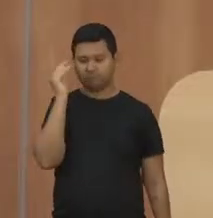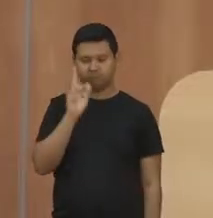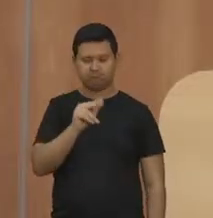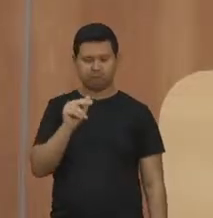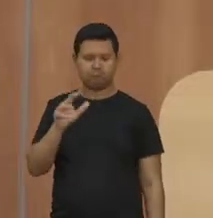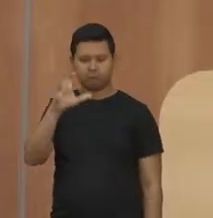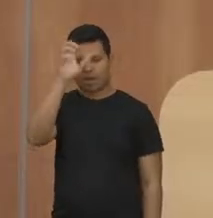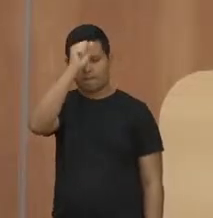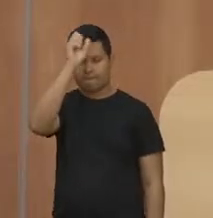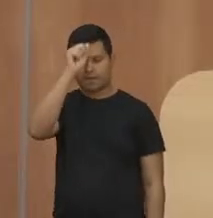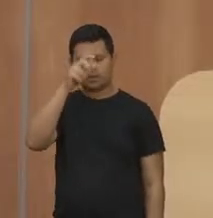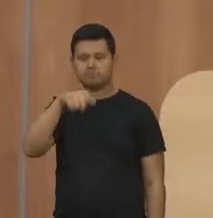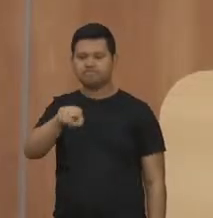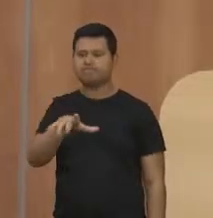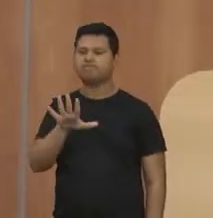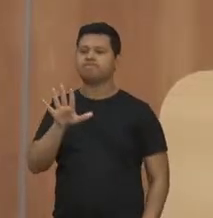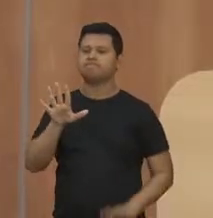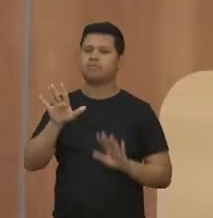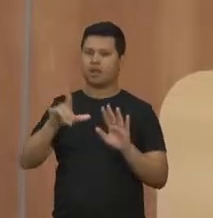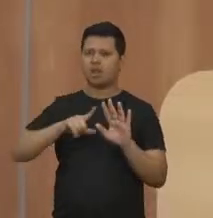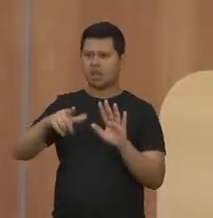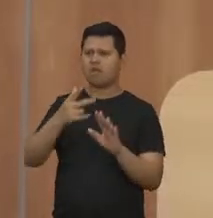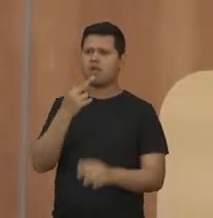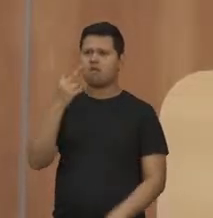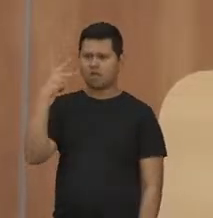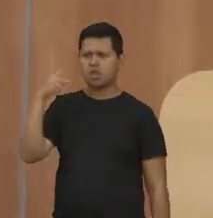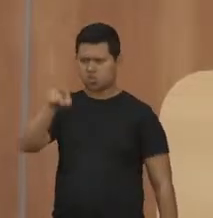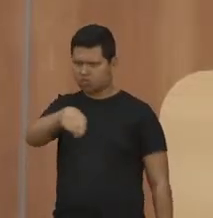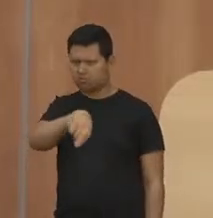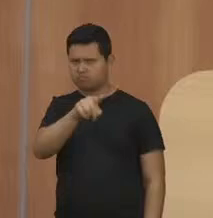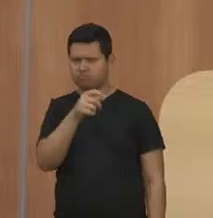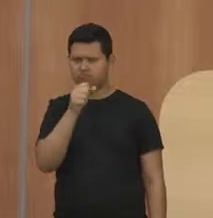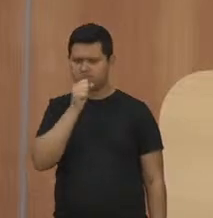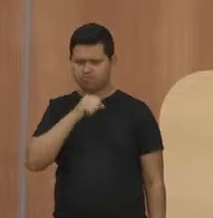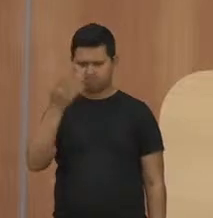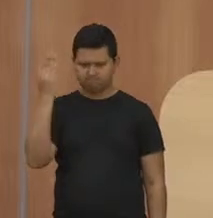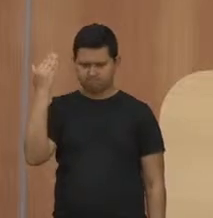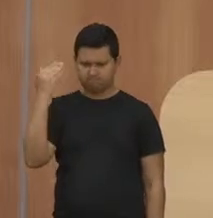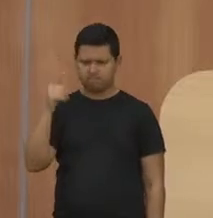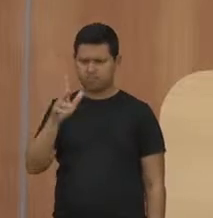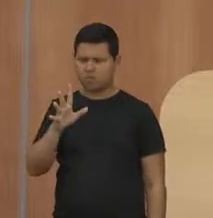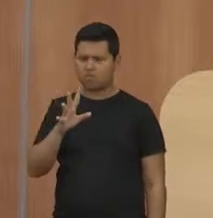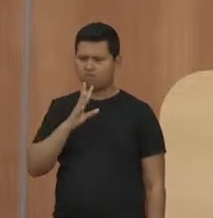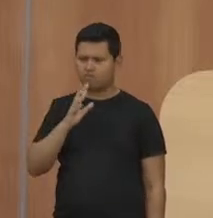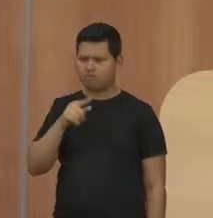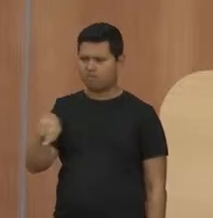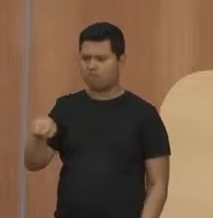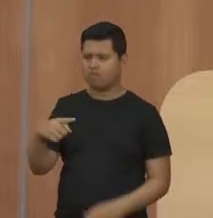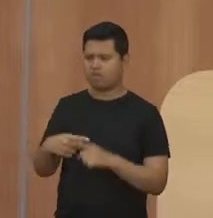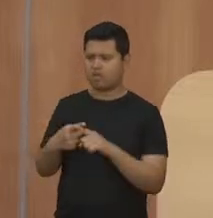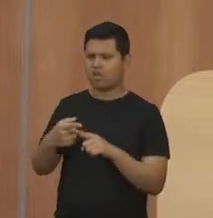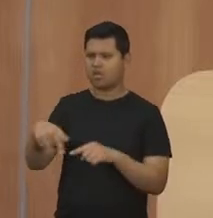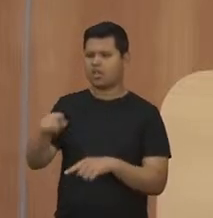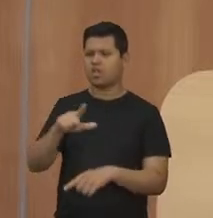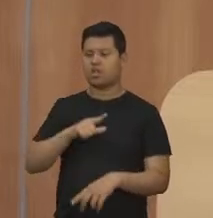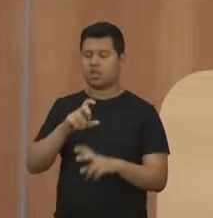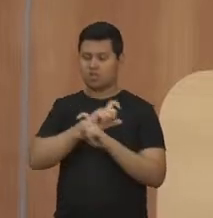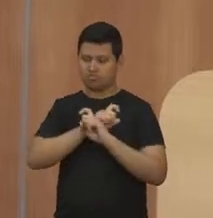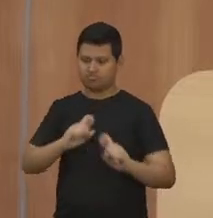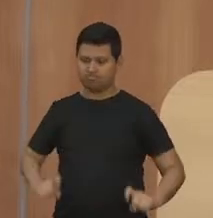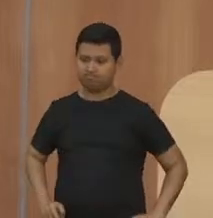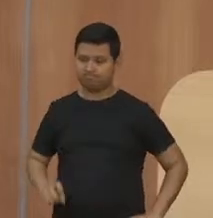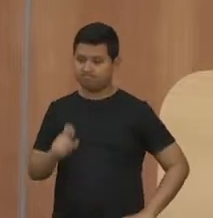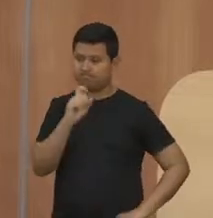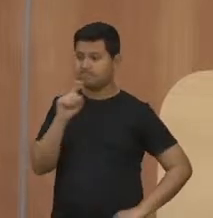dos vereadores aqui, tem vereador mais velho aqui, que deve lembrar de professor antigamente, né? E os agentes também, quando eles marcam as crianças, marcam a